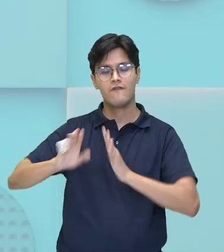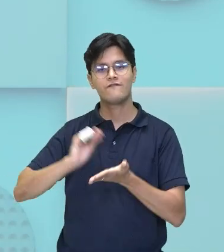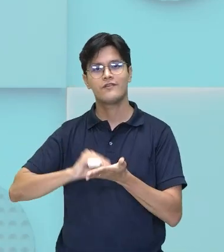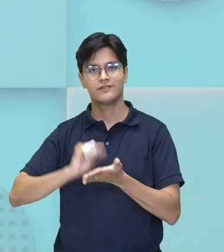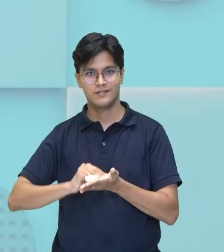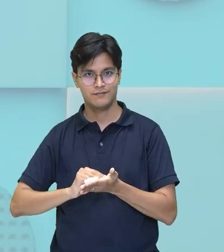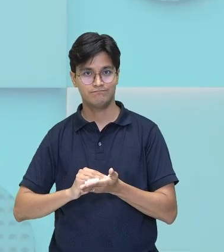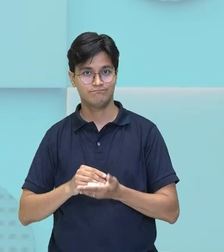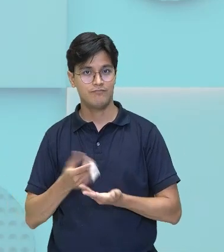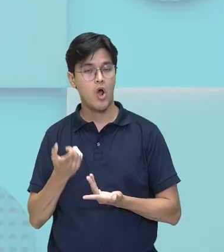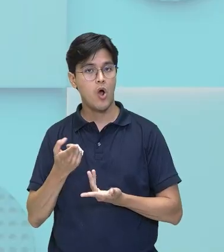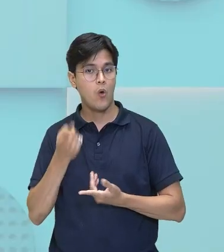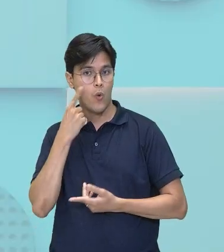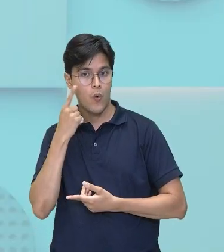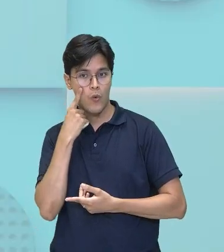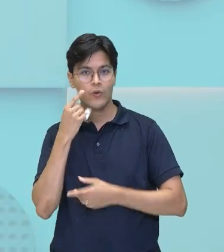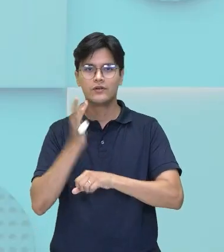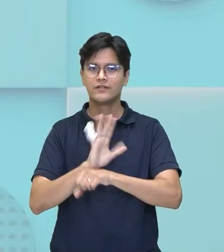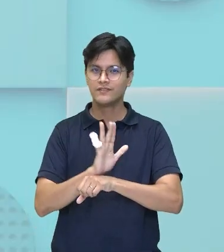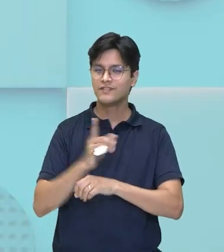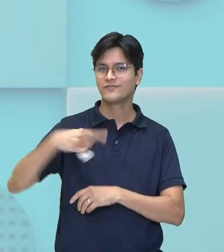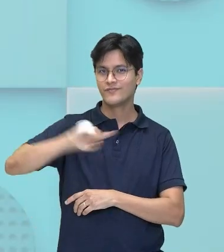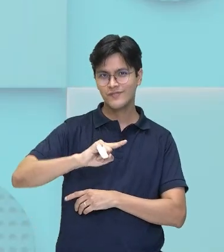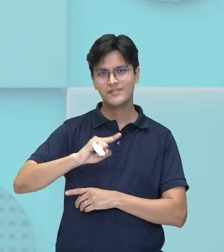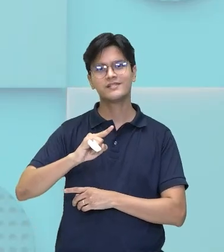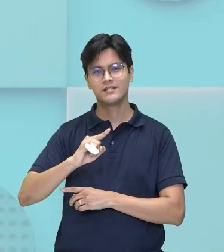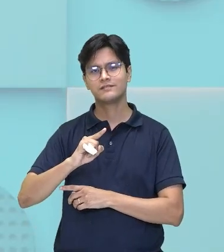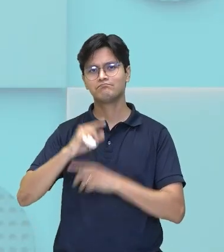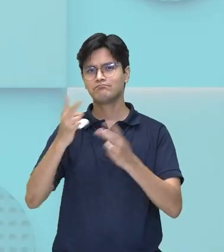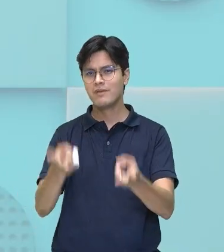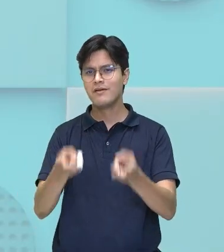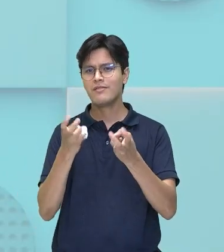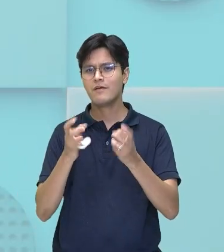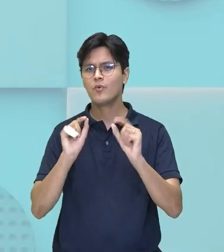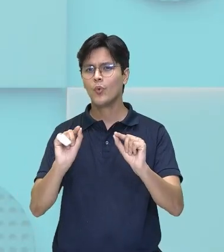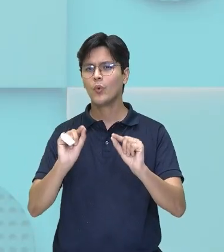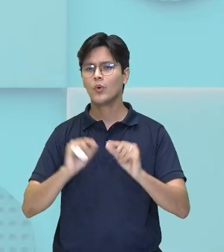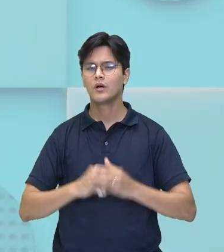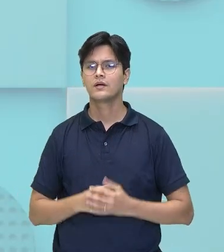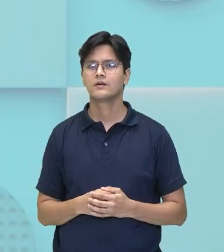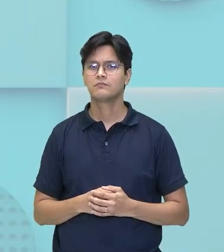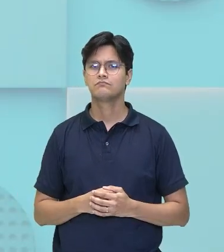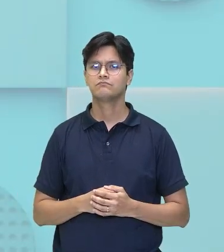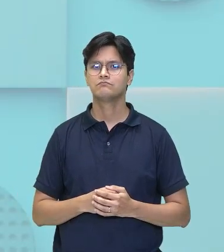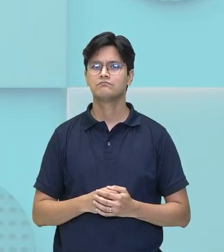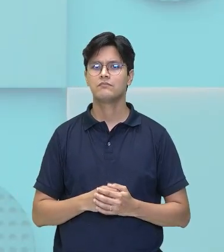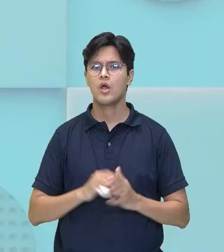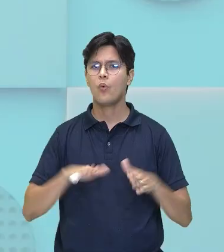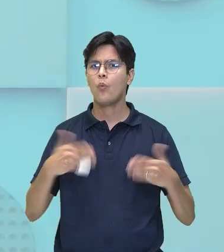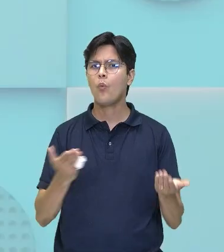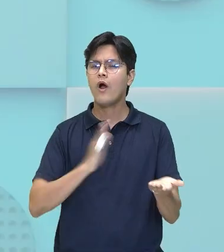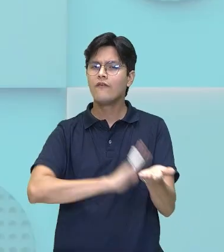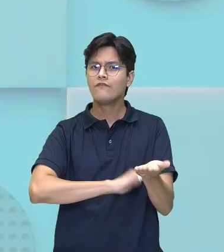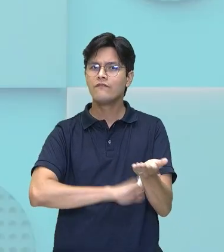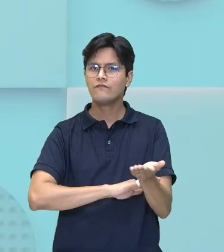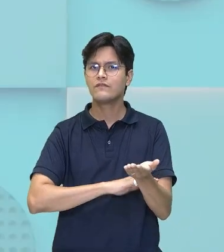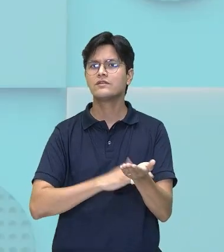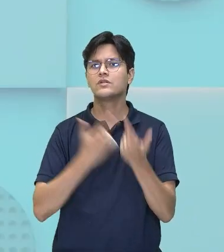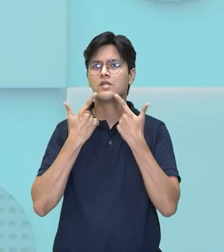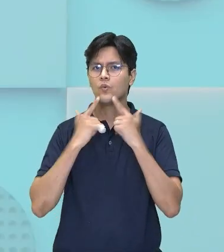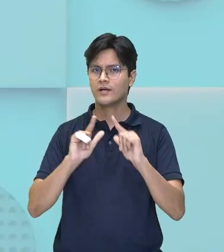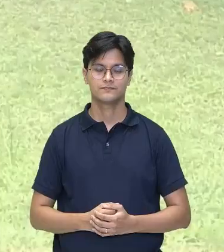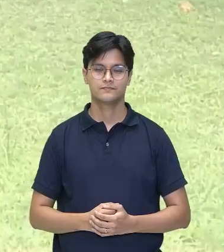atenção ao vídeo para vocês, se vocês conseguem perceber quais desvios estão sendo representados aí. Vejam